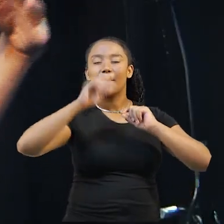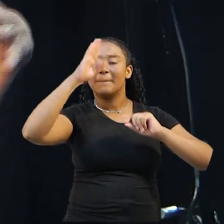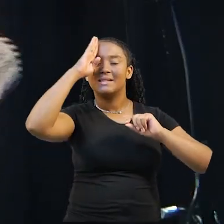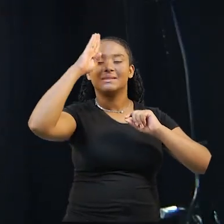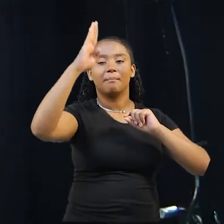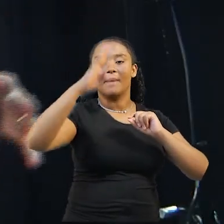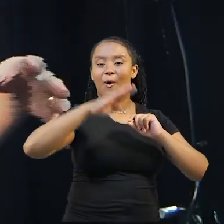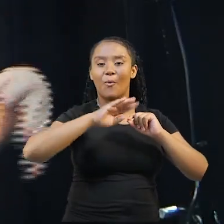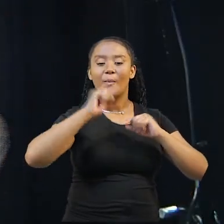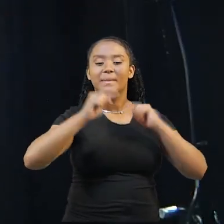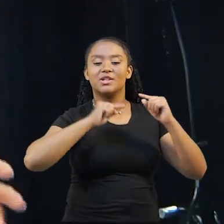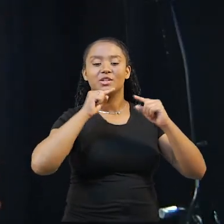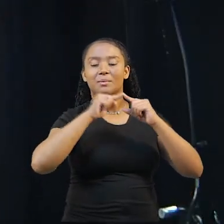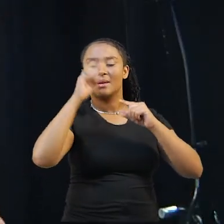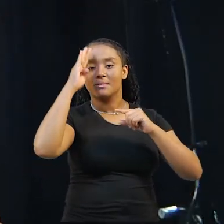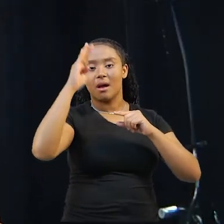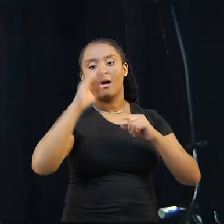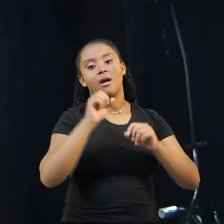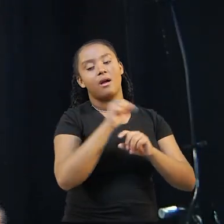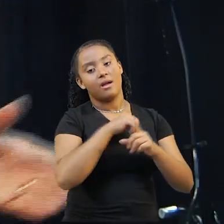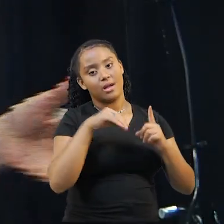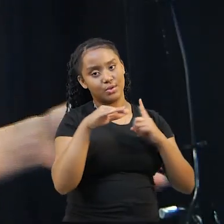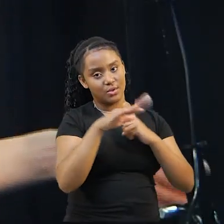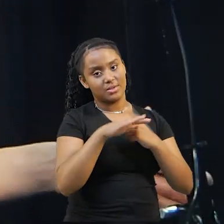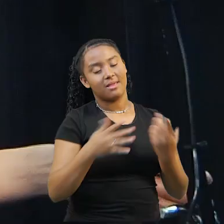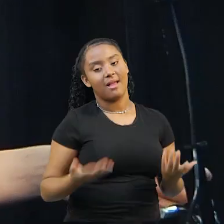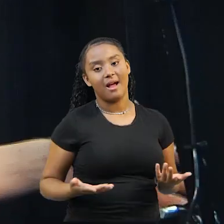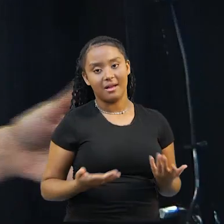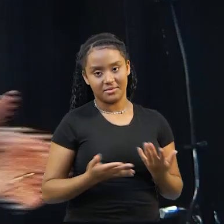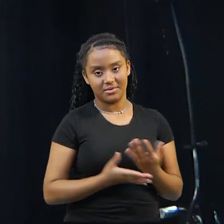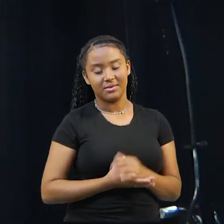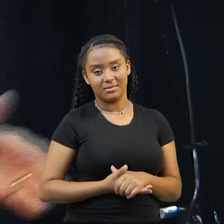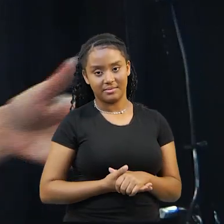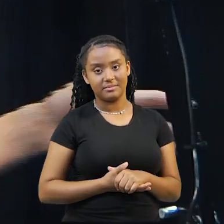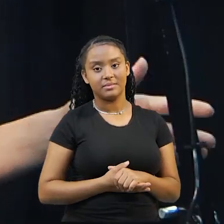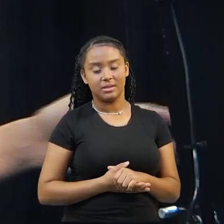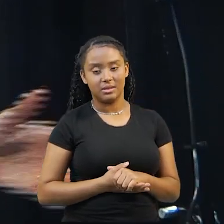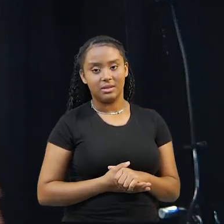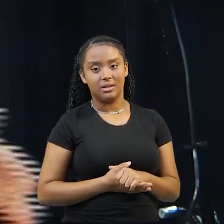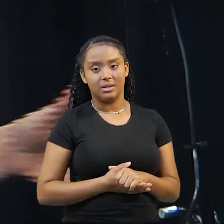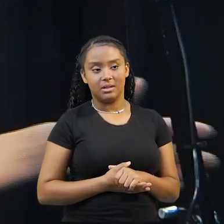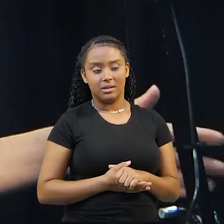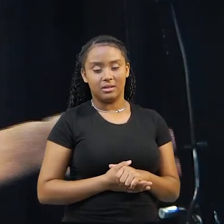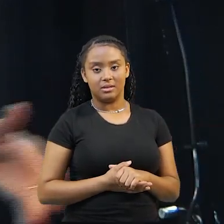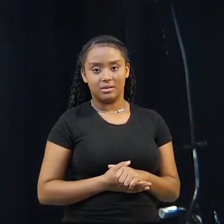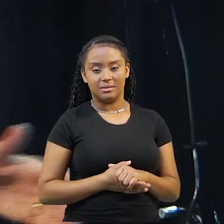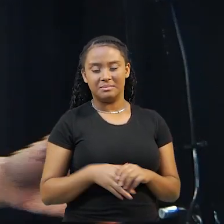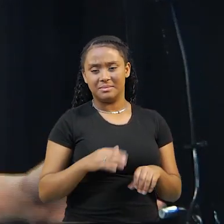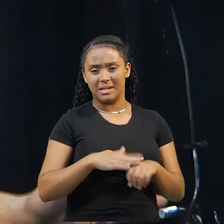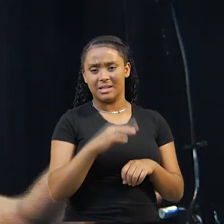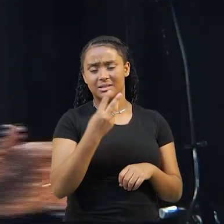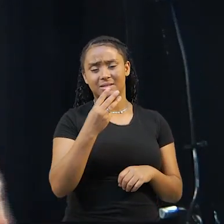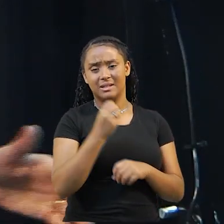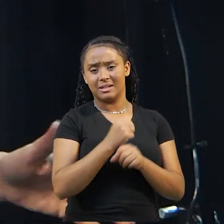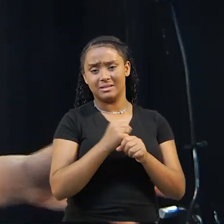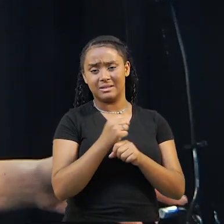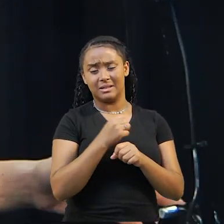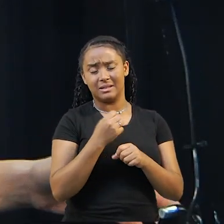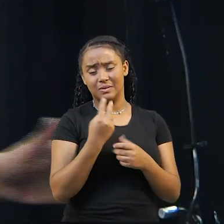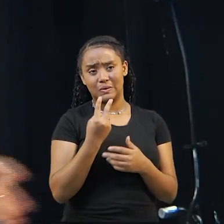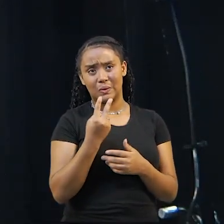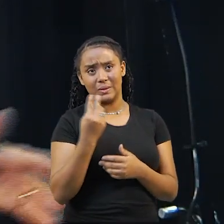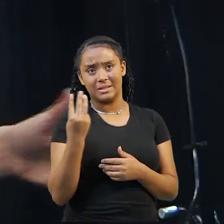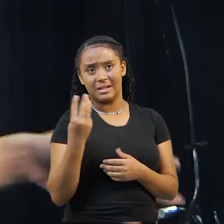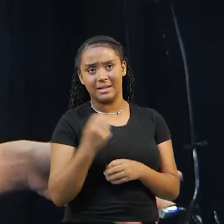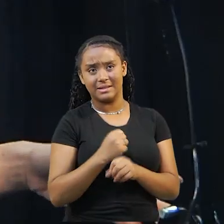todo mundo ali? Era a sociedade que estava descoberta há mais de quase que 3 anos, 2 para